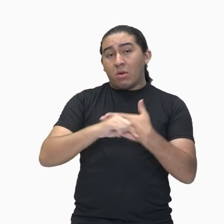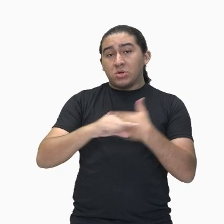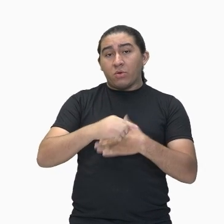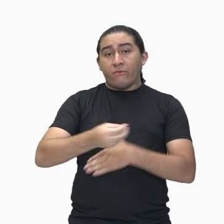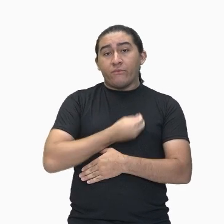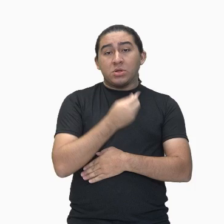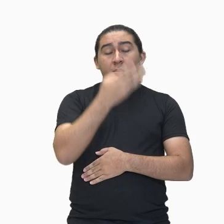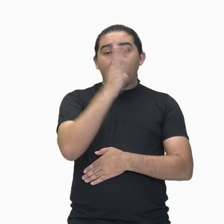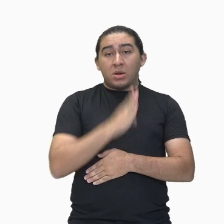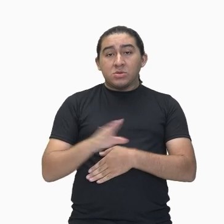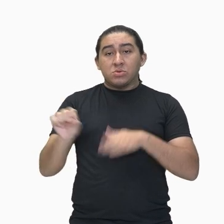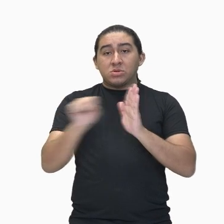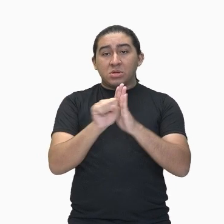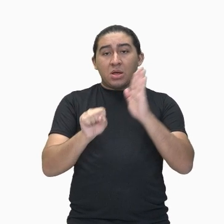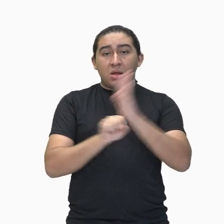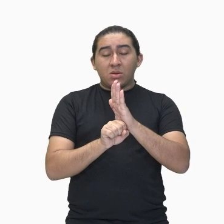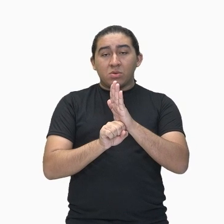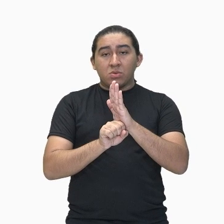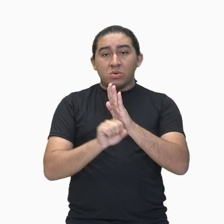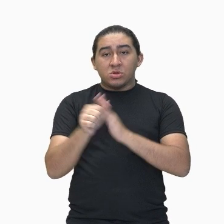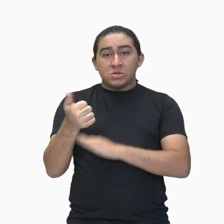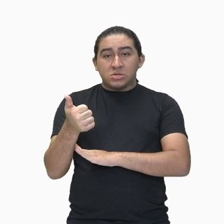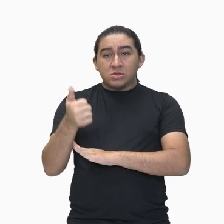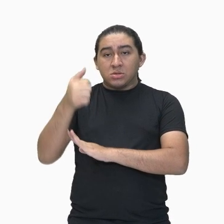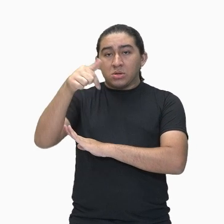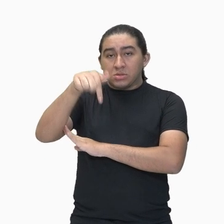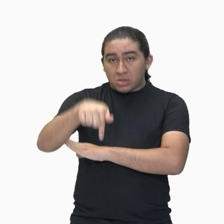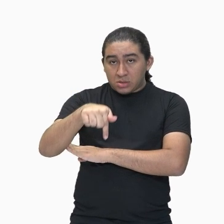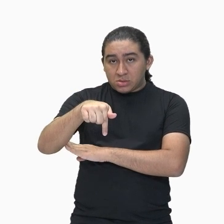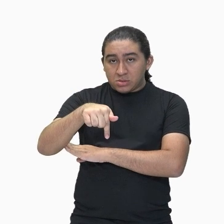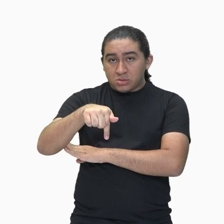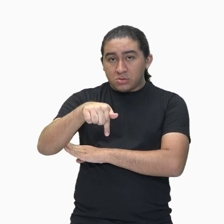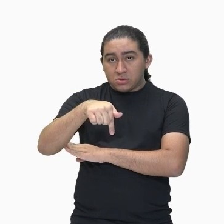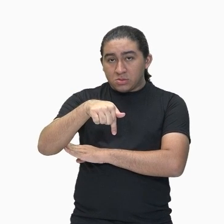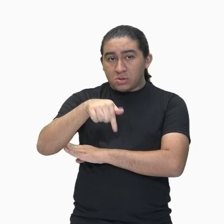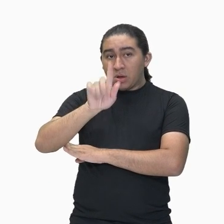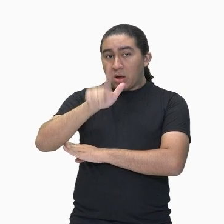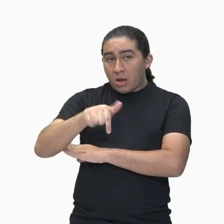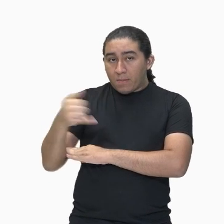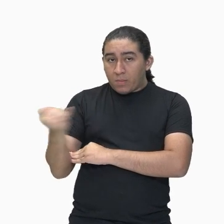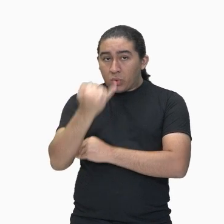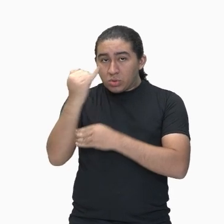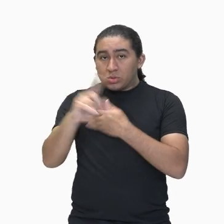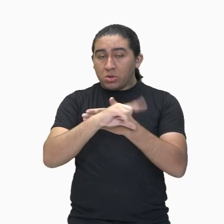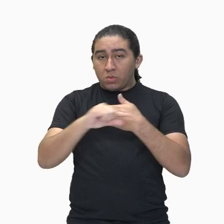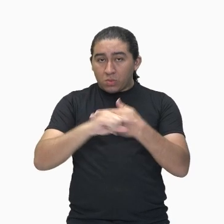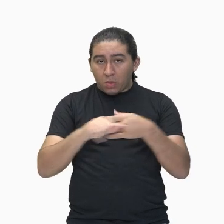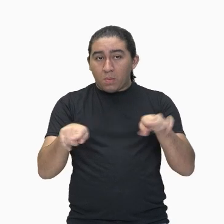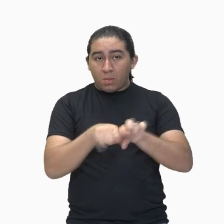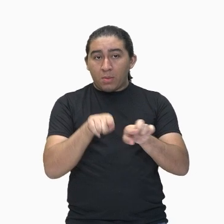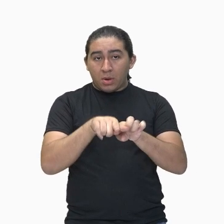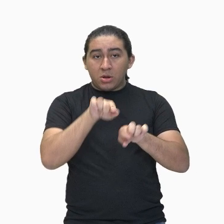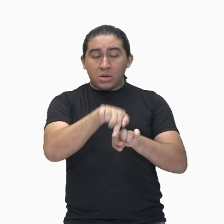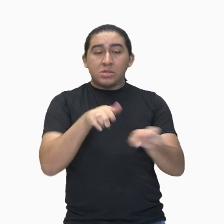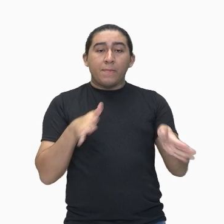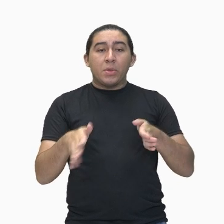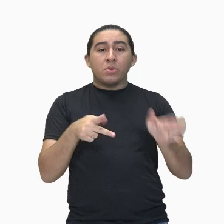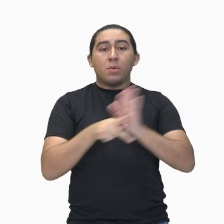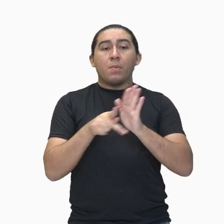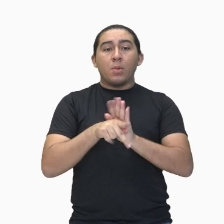século XVII e é um importante escritor desse período, desse